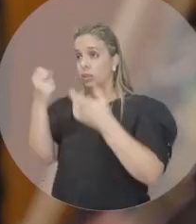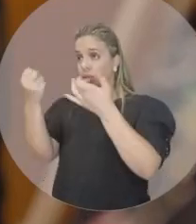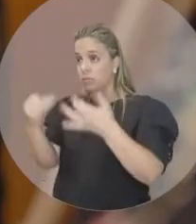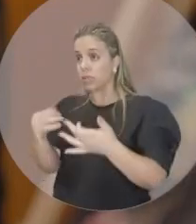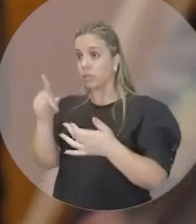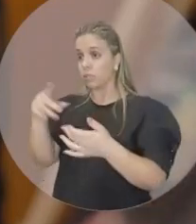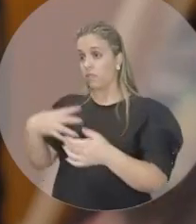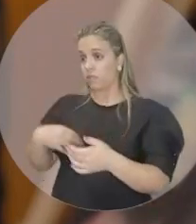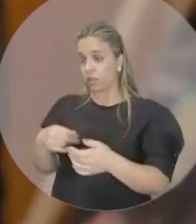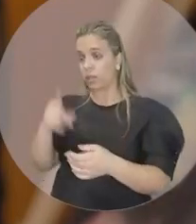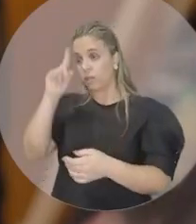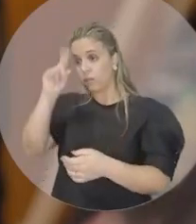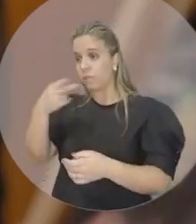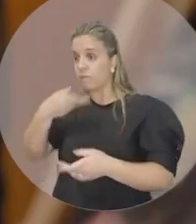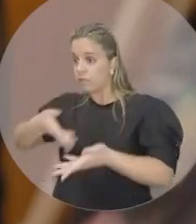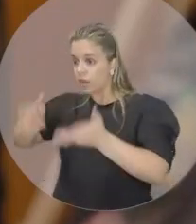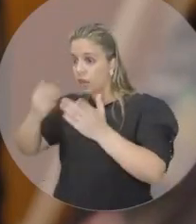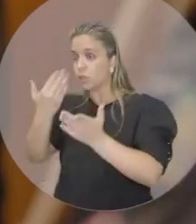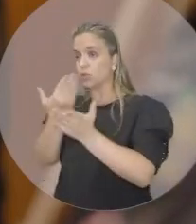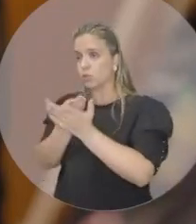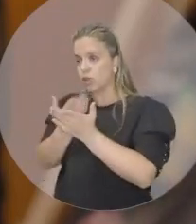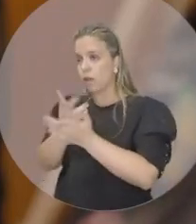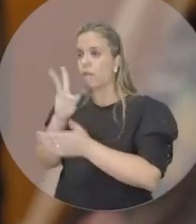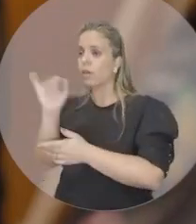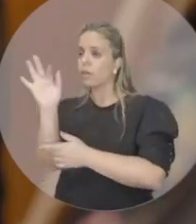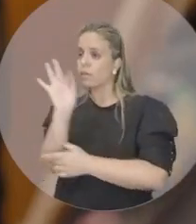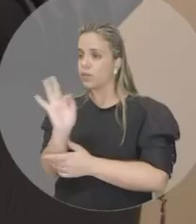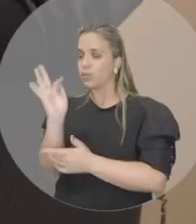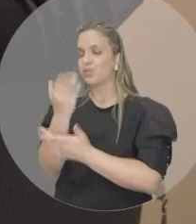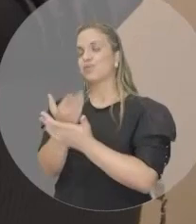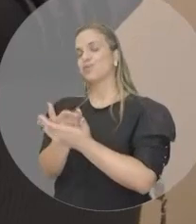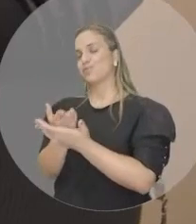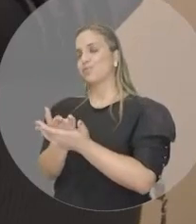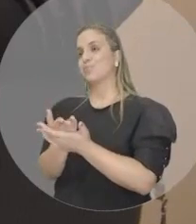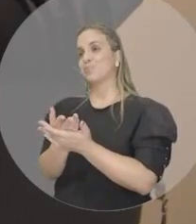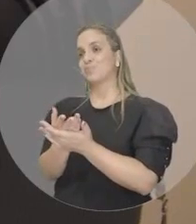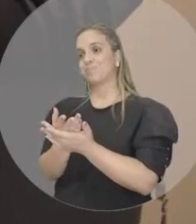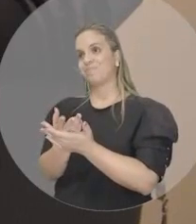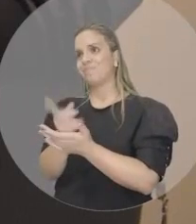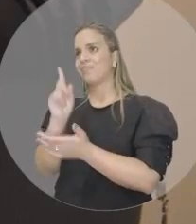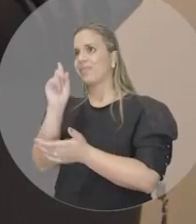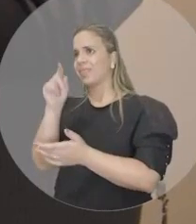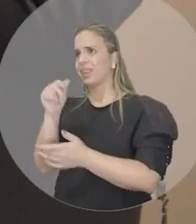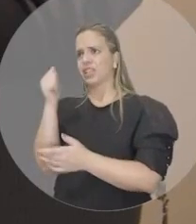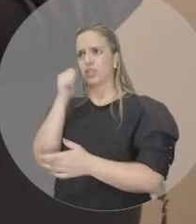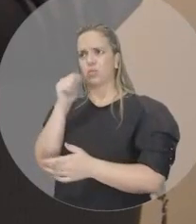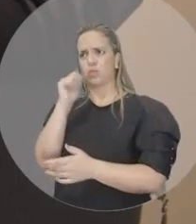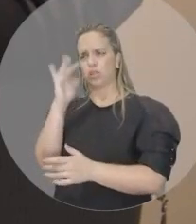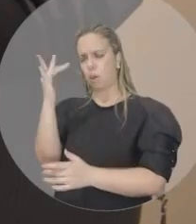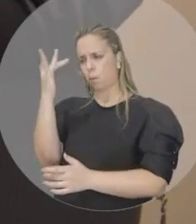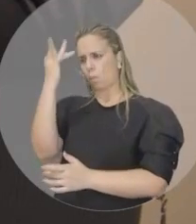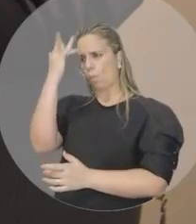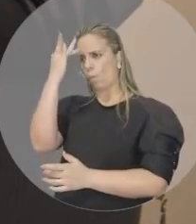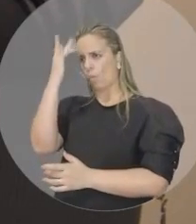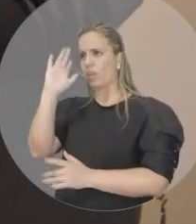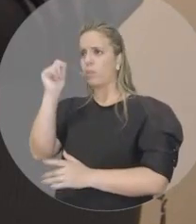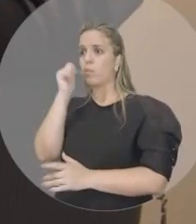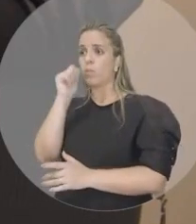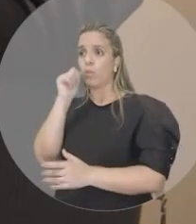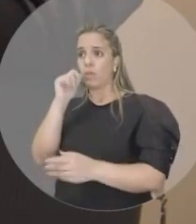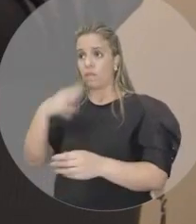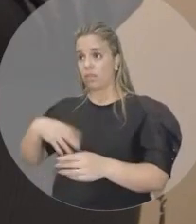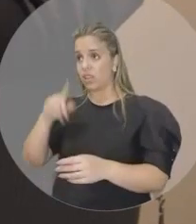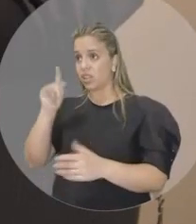essa filha, vai estudar, vai fazer tua faculdade. Isso já, assim, ela já madura, né? Ela já é